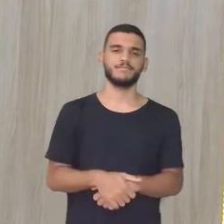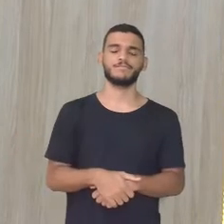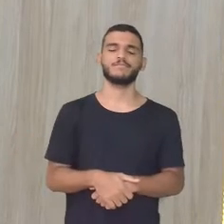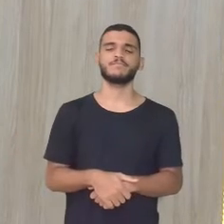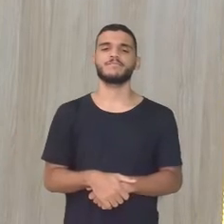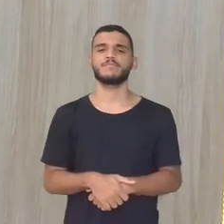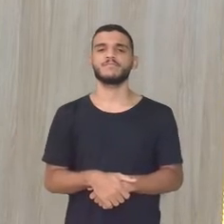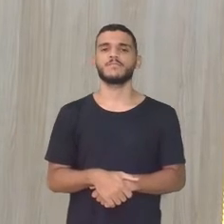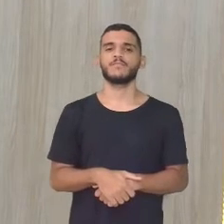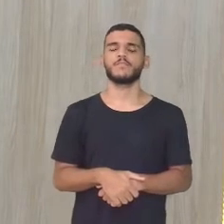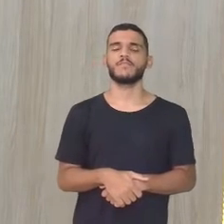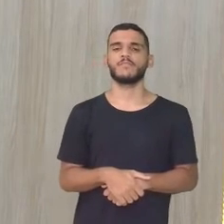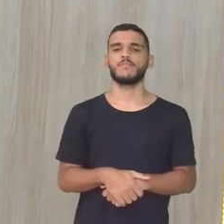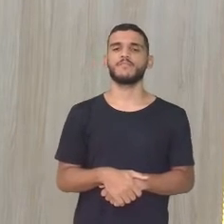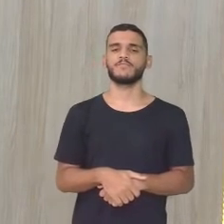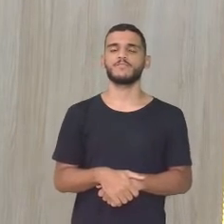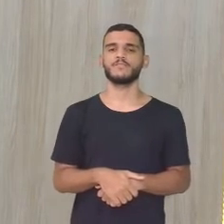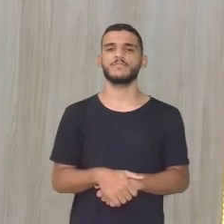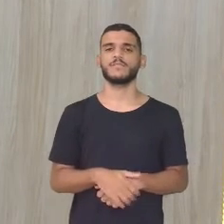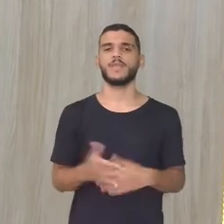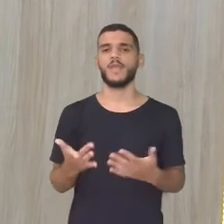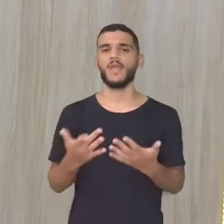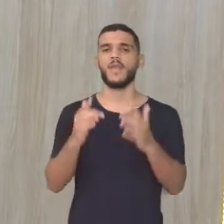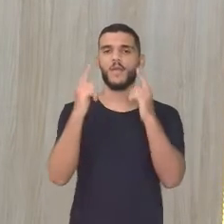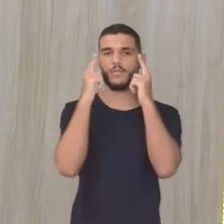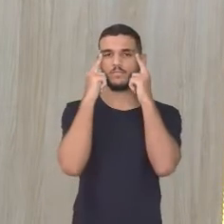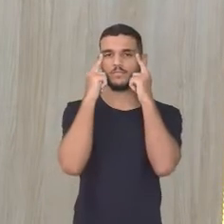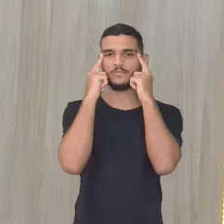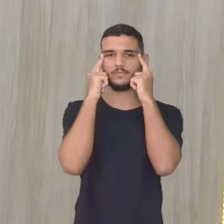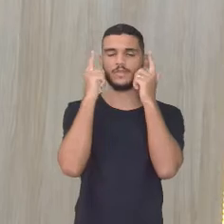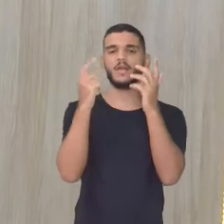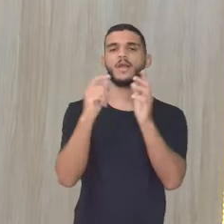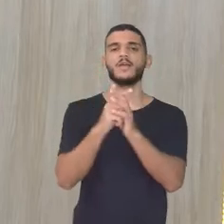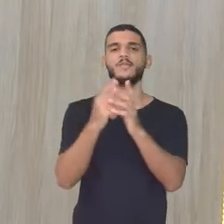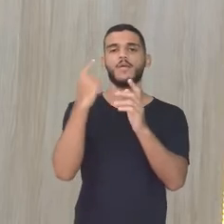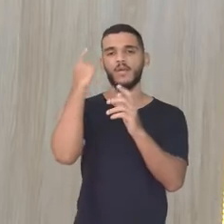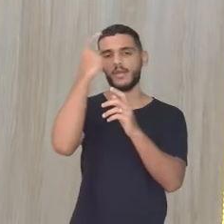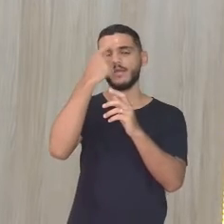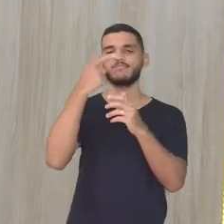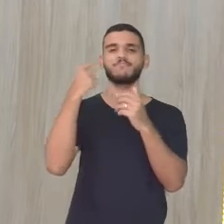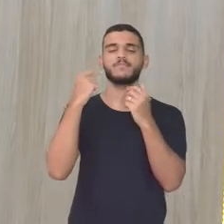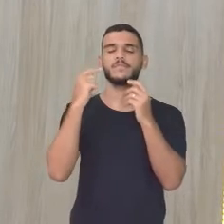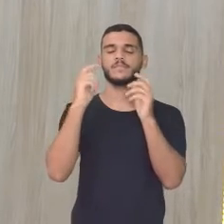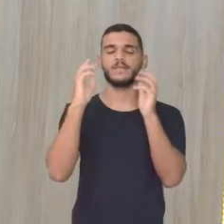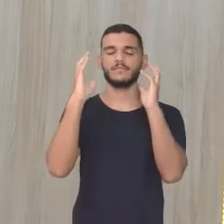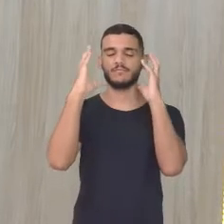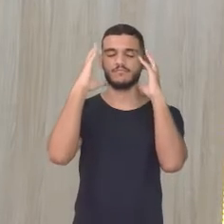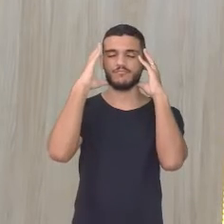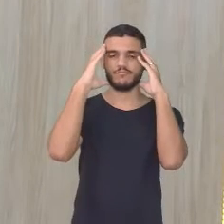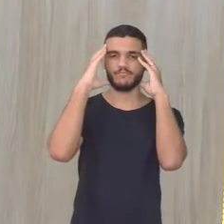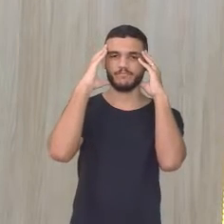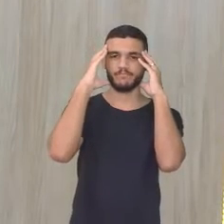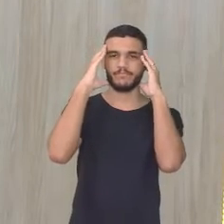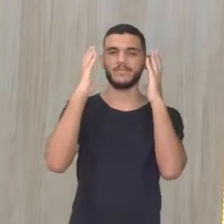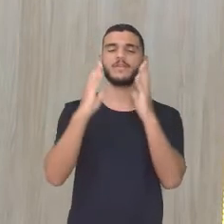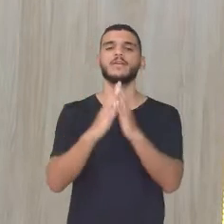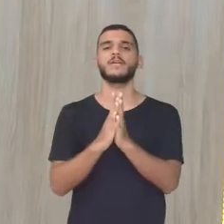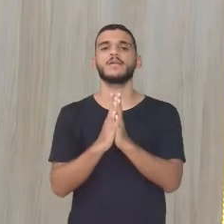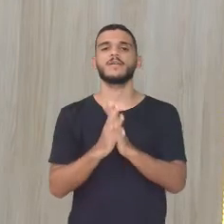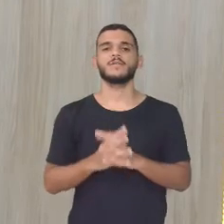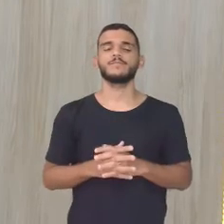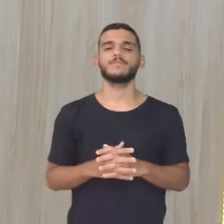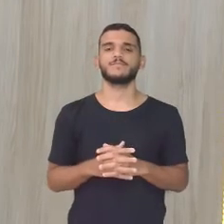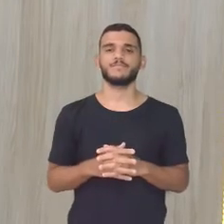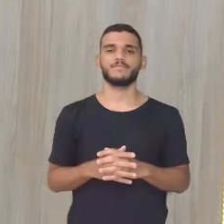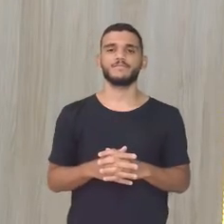né? Meio asiáticos, olhinho puxado, a cabeça redondinha, cara de bolachão. Não tem muito cara de bolachão porque é cara redonda, viu?